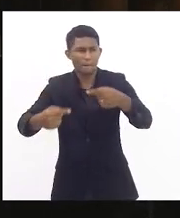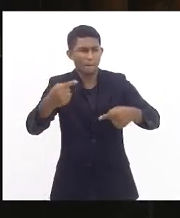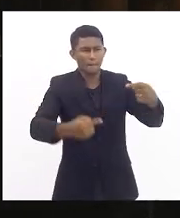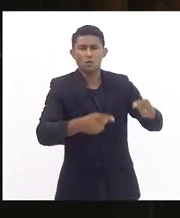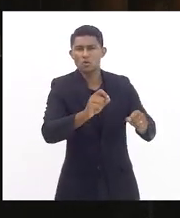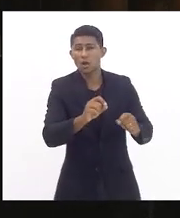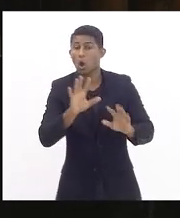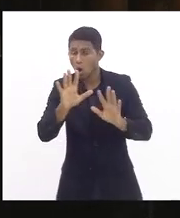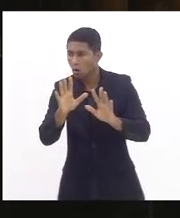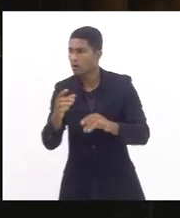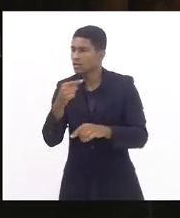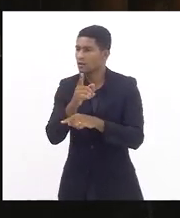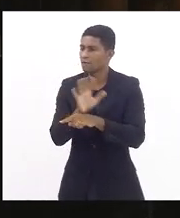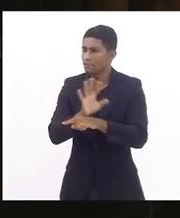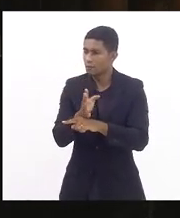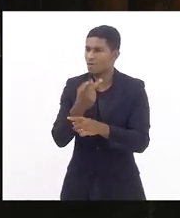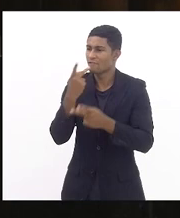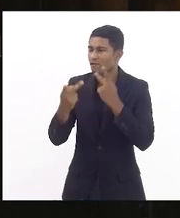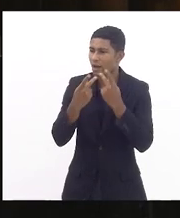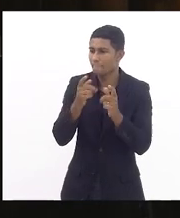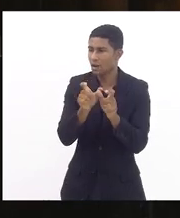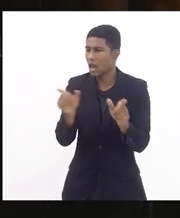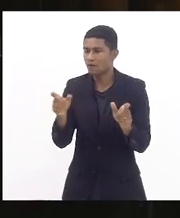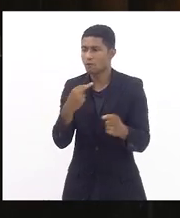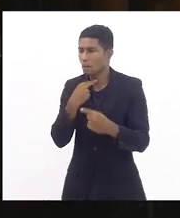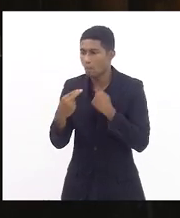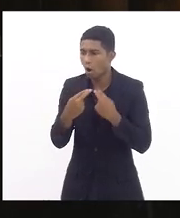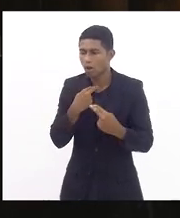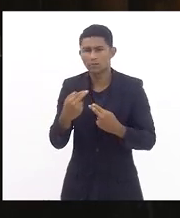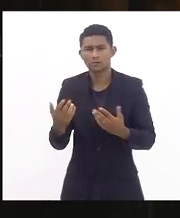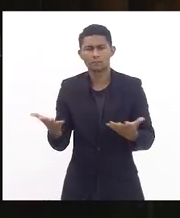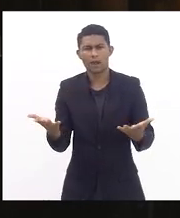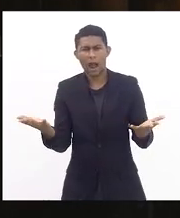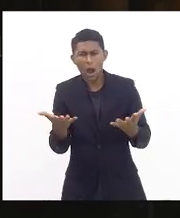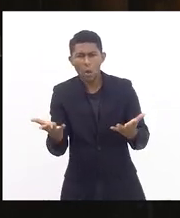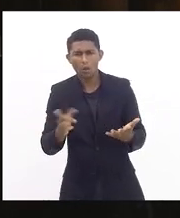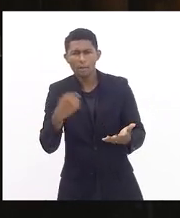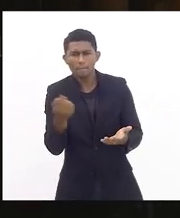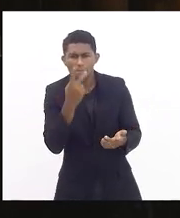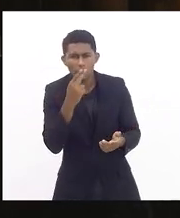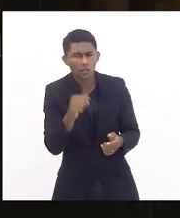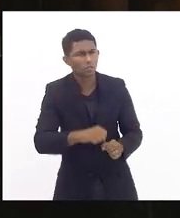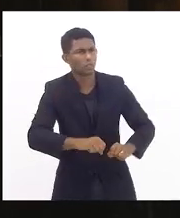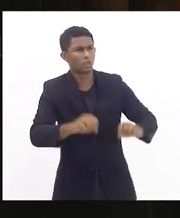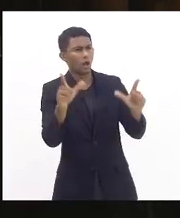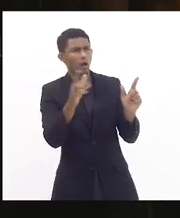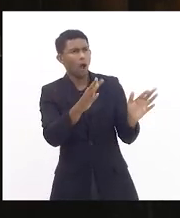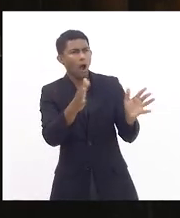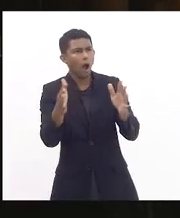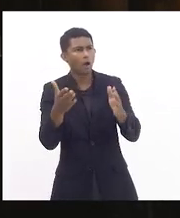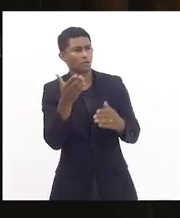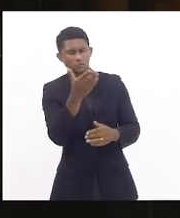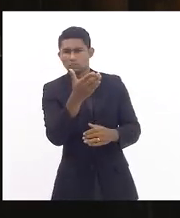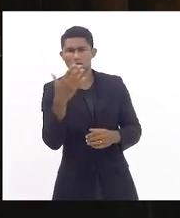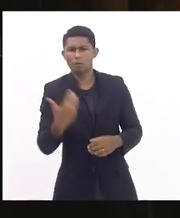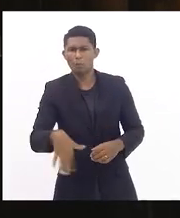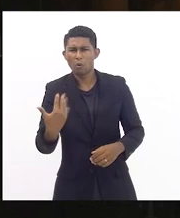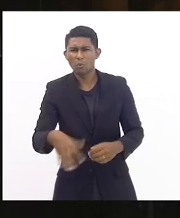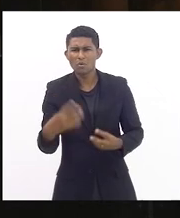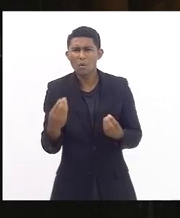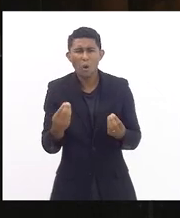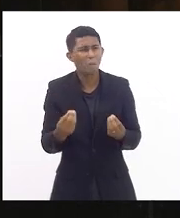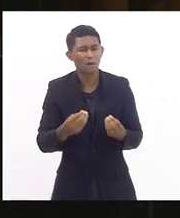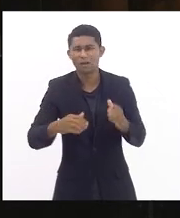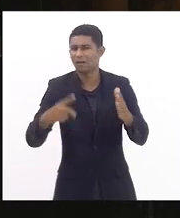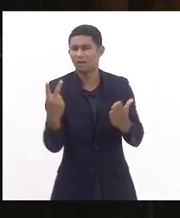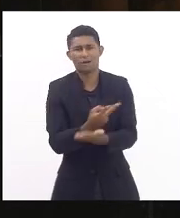falar, aquilo não pode dizer. E a gente vê um tipo de coisa dessa natureza, essa aberração, esse abuso.